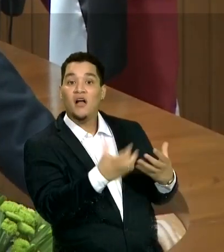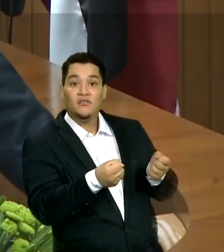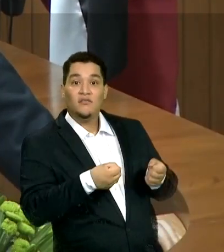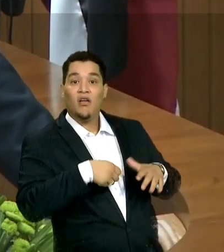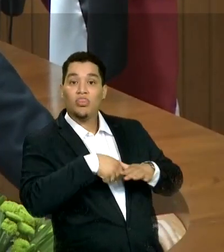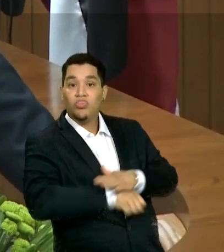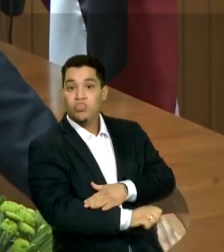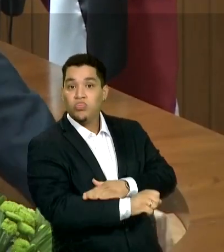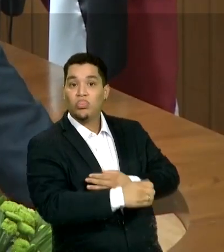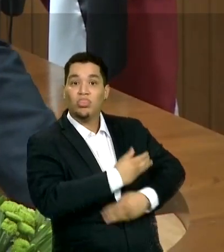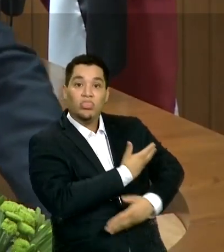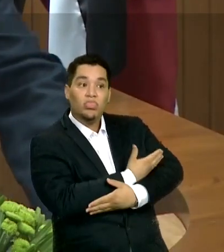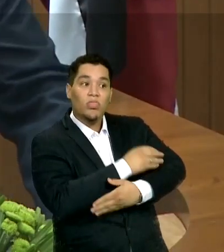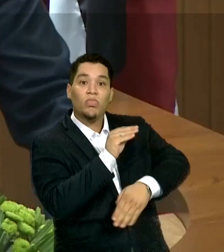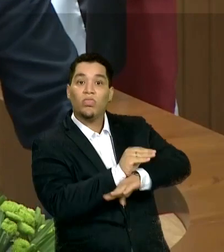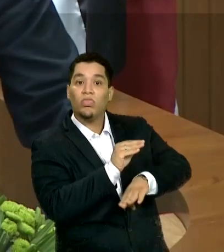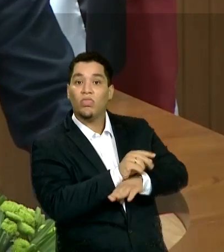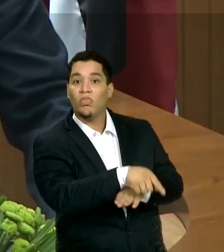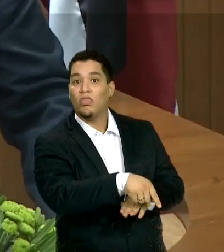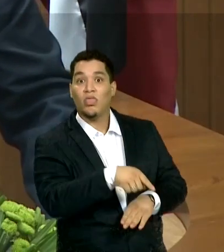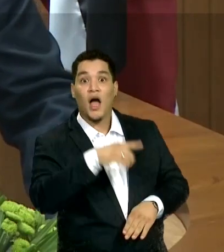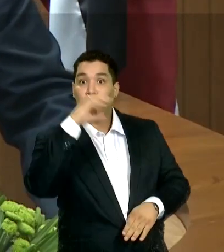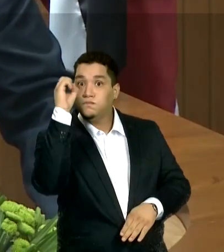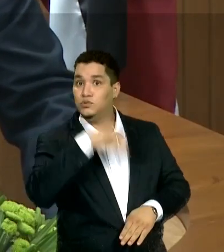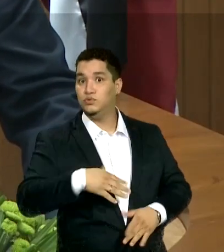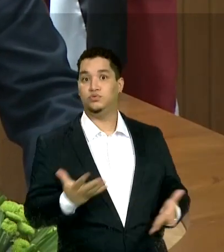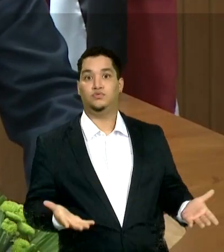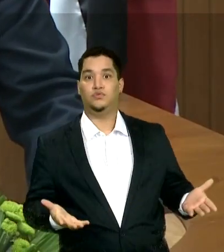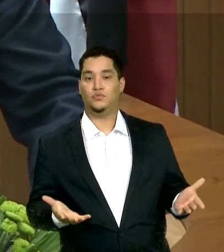estuprador. Isso é um absurdo!